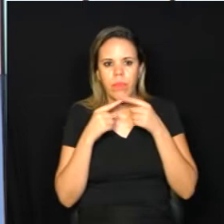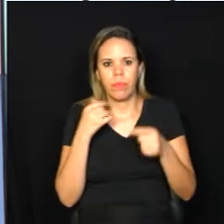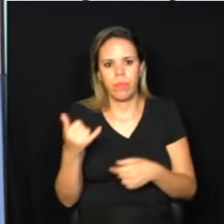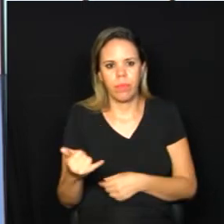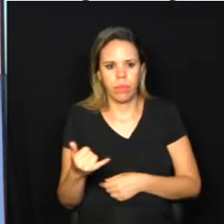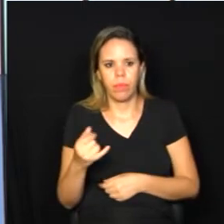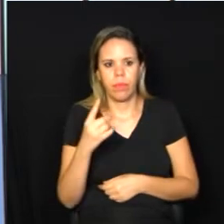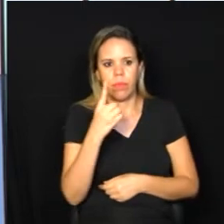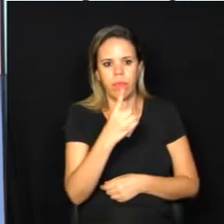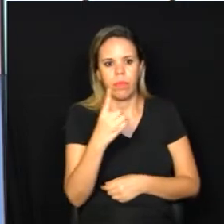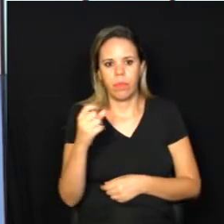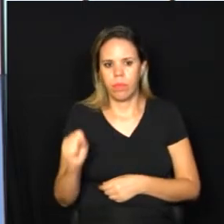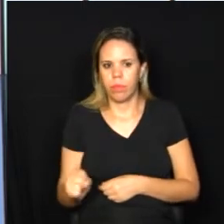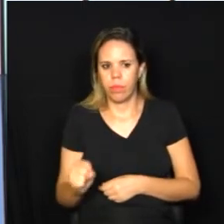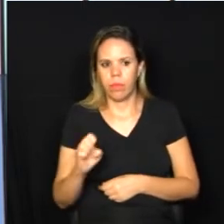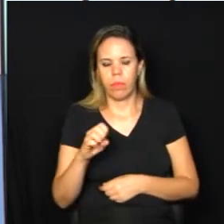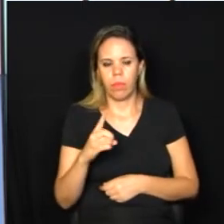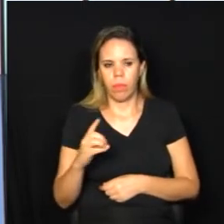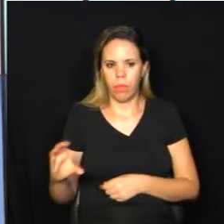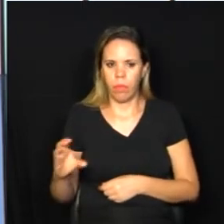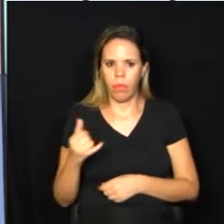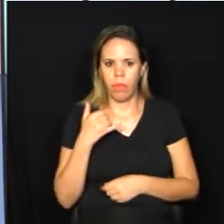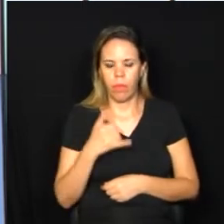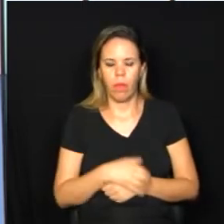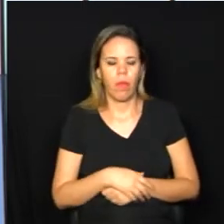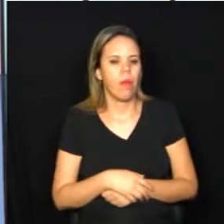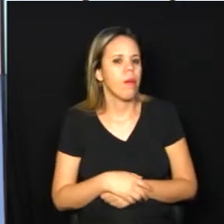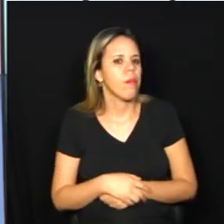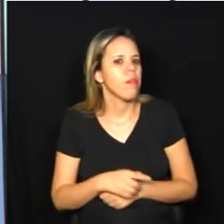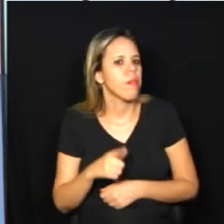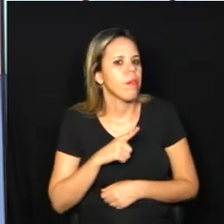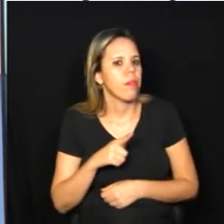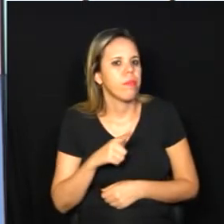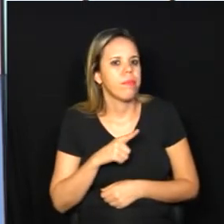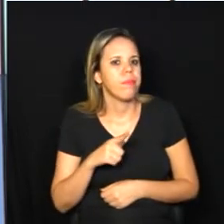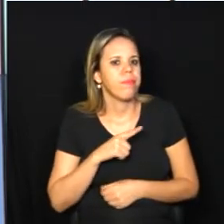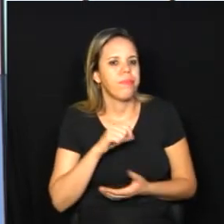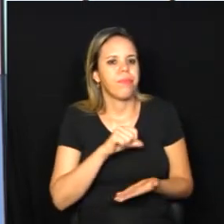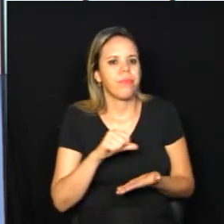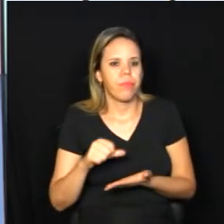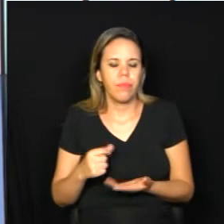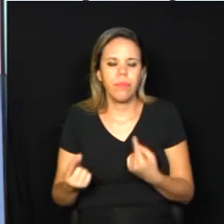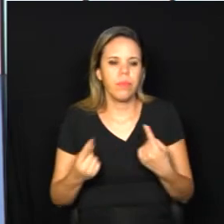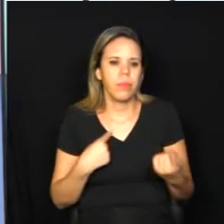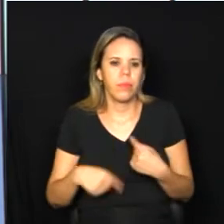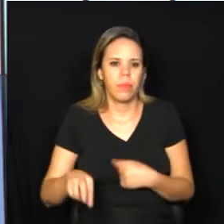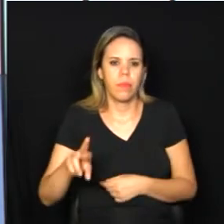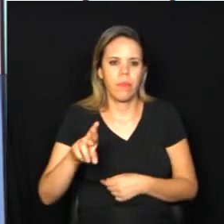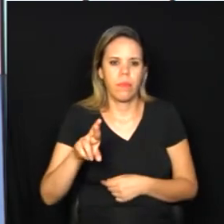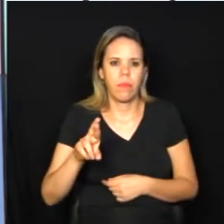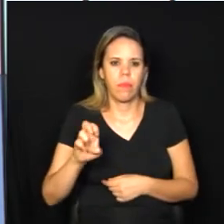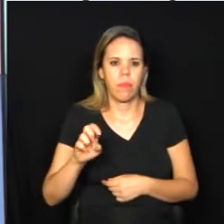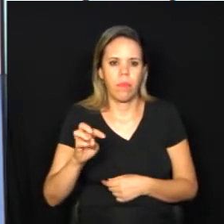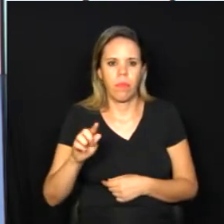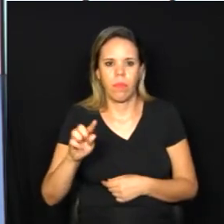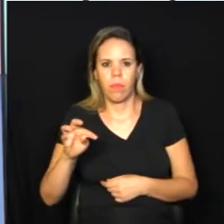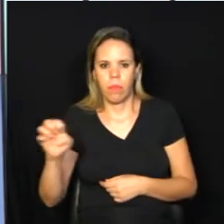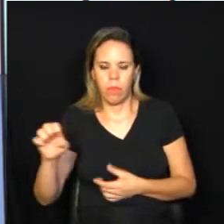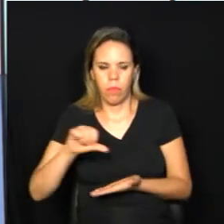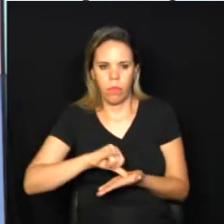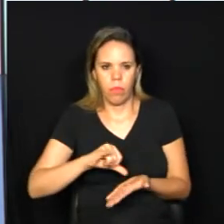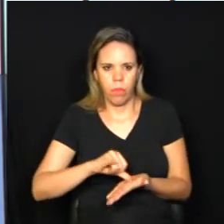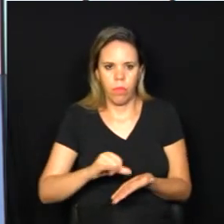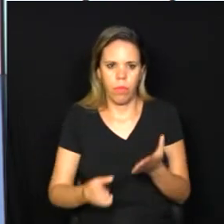telefone 118 da INDEC, que é o Fale Conosco. Nós temos ainda na Regente Feijó, no centro. A